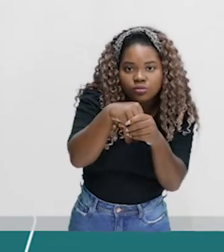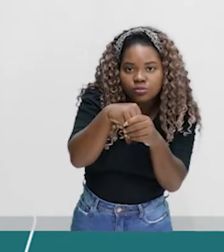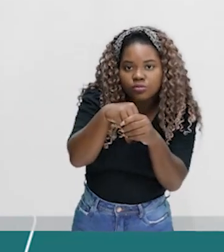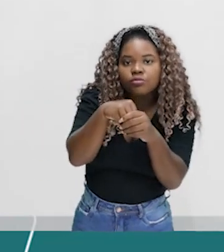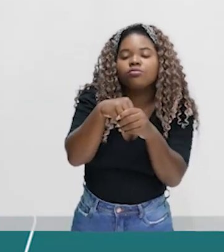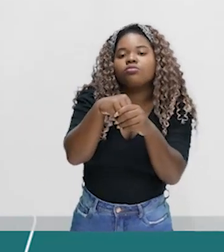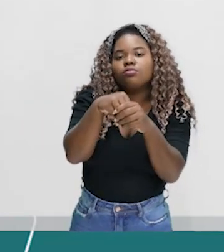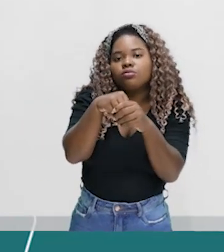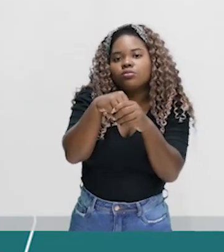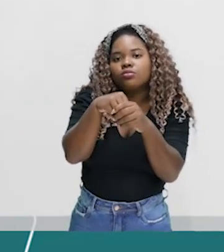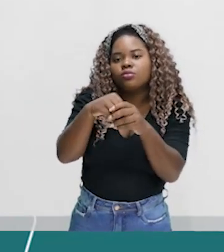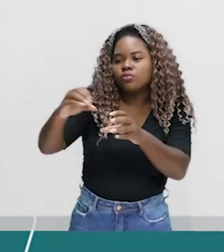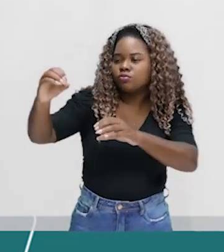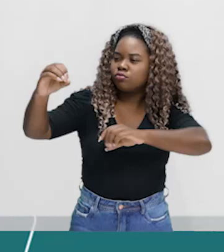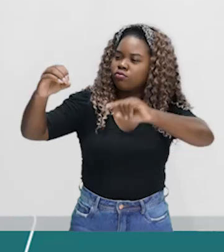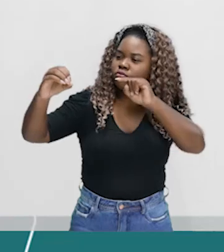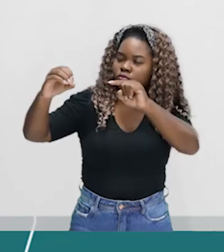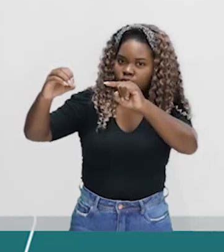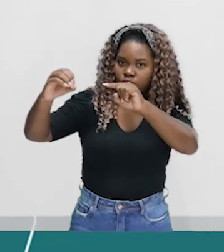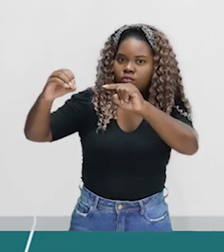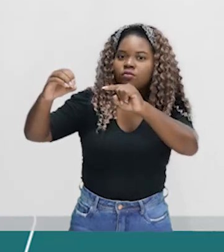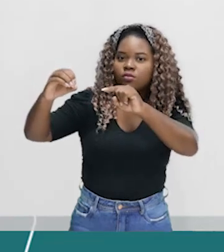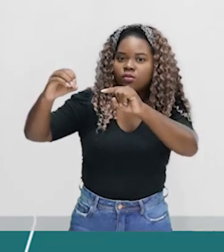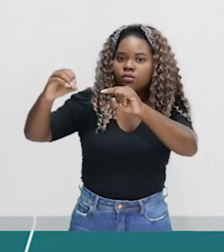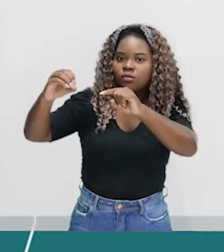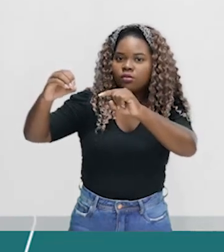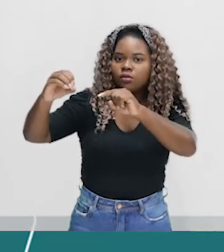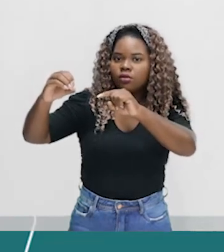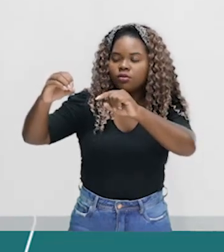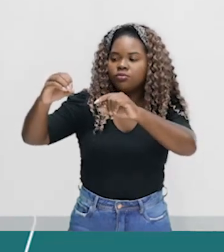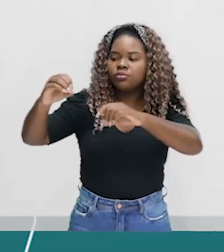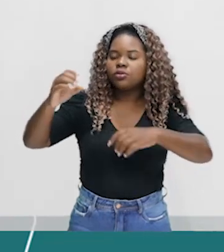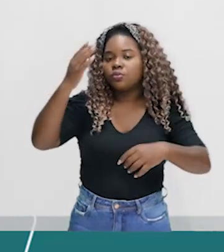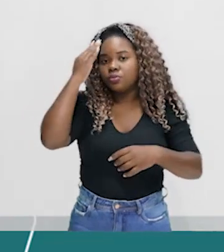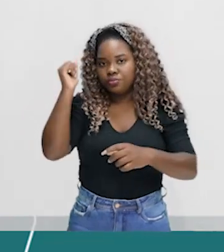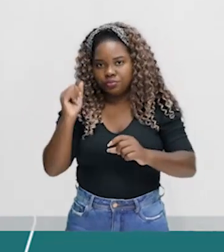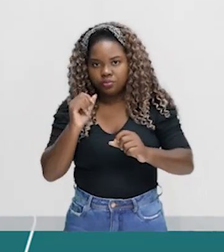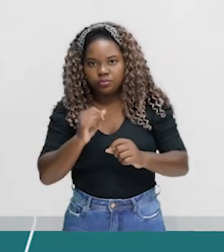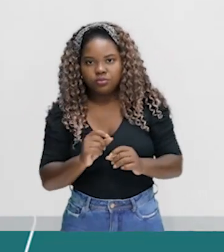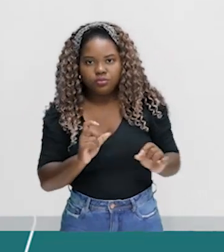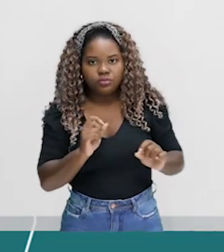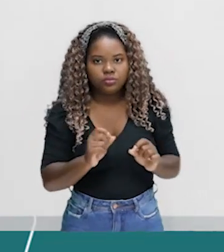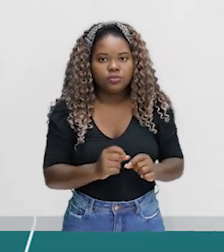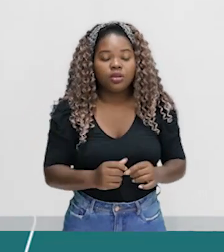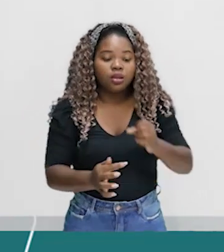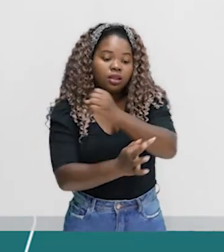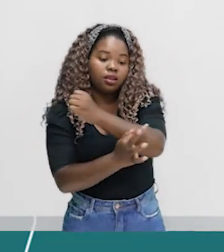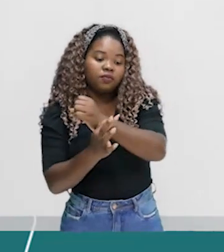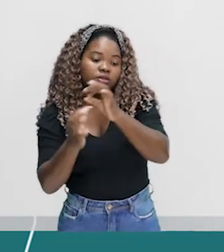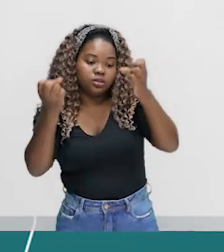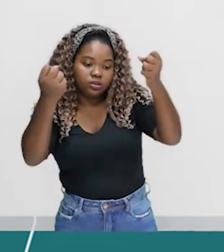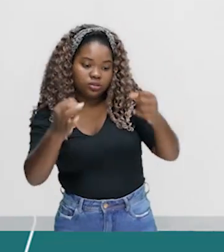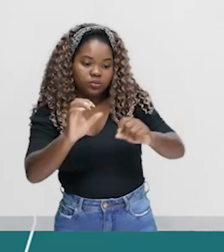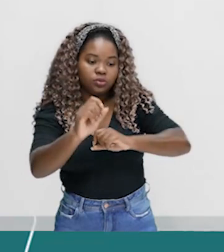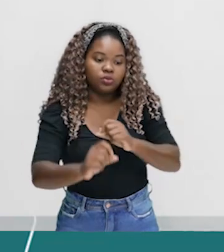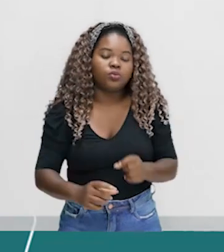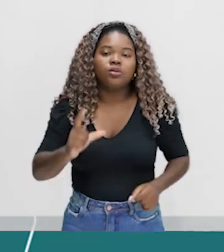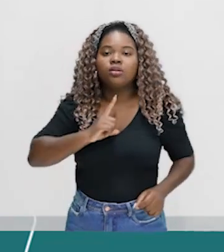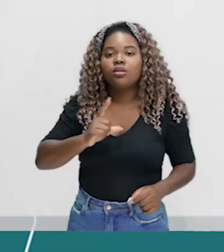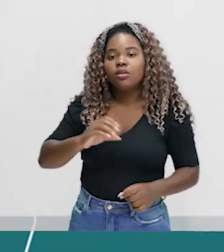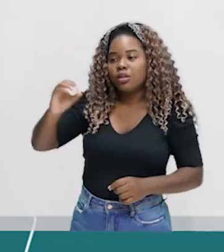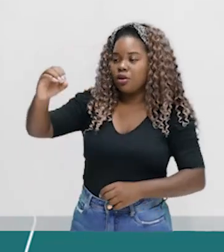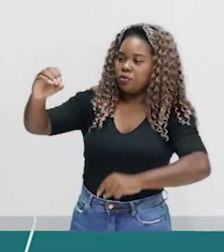tudo estava concentrado em um ponto. E como nós sabemos, na física diz que quando eu tenho um ponto